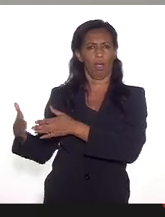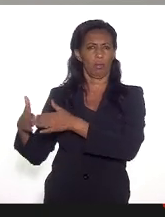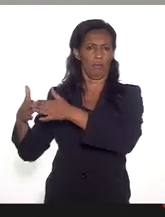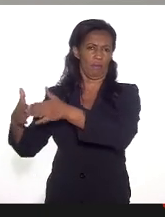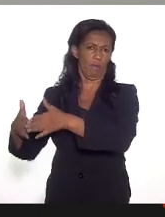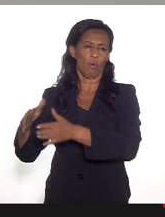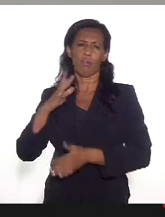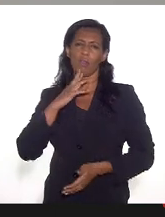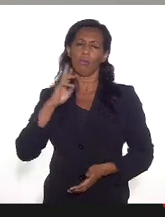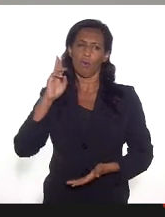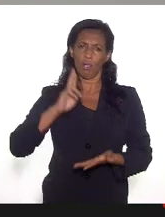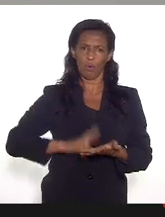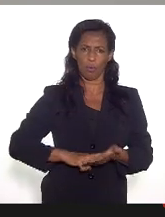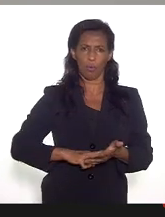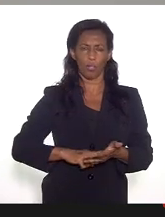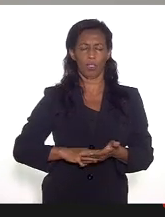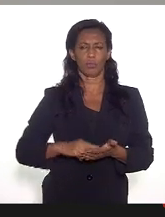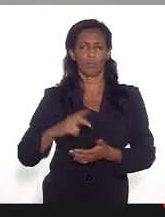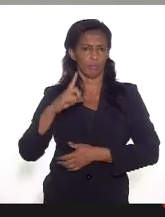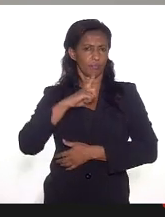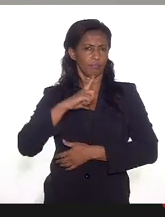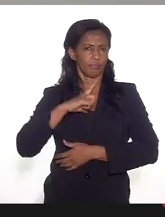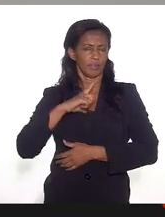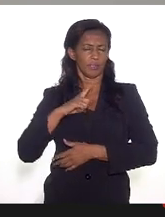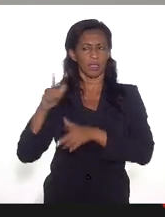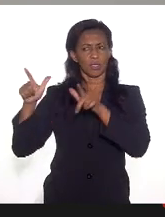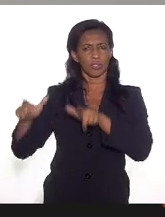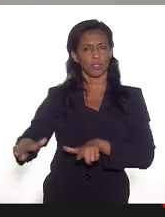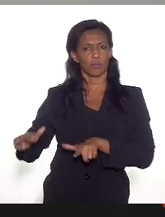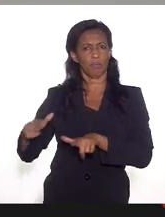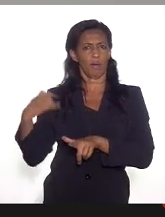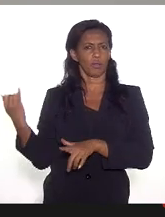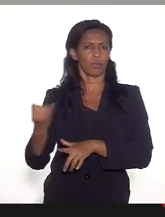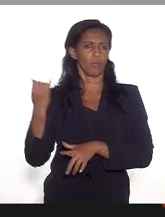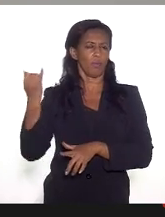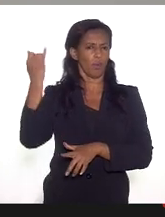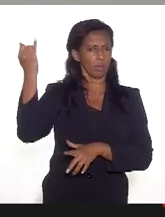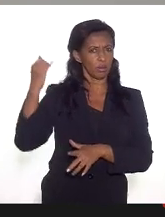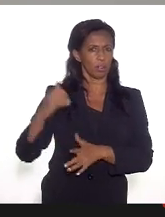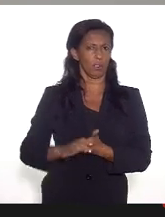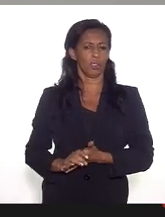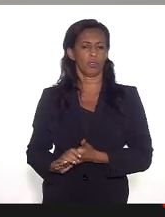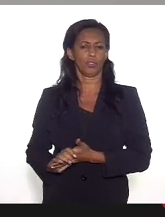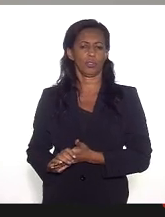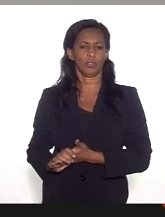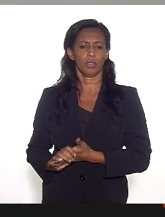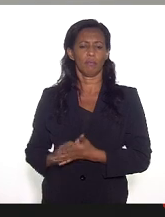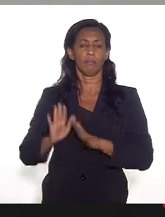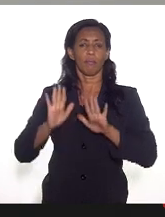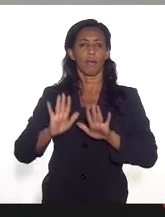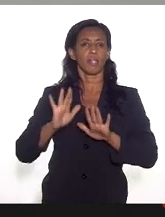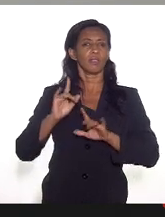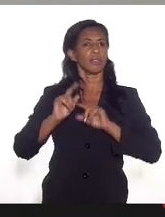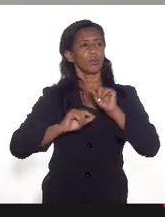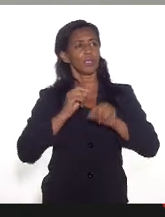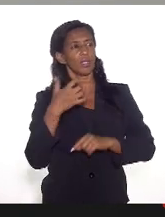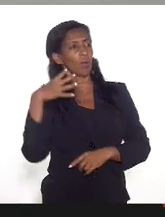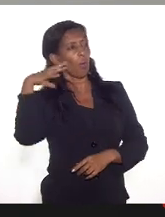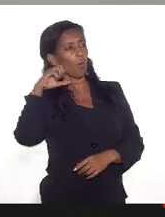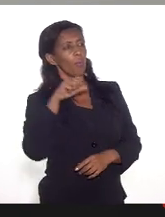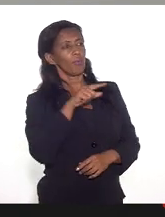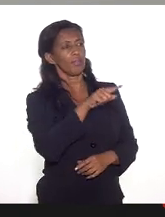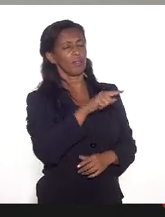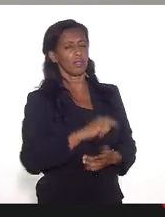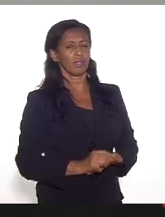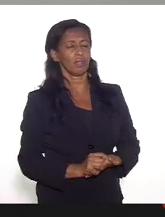que há espaço importante na área de reparos, de comissionamento, mas assim, eu queria ouvir do Almirante Edésio isso,